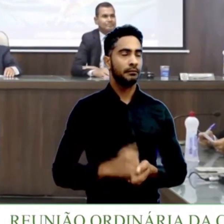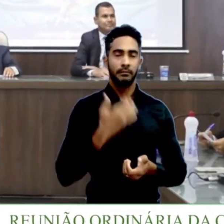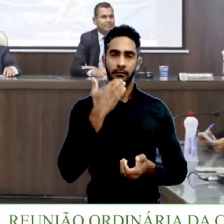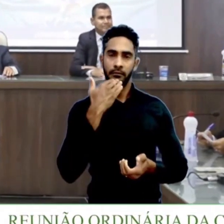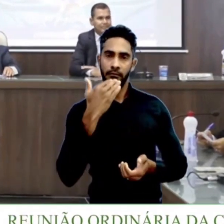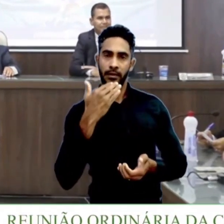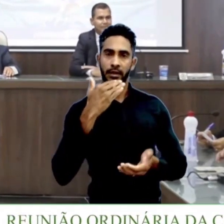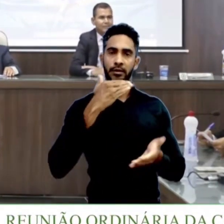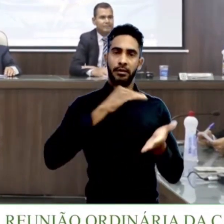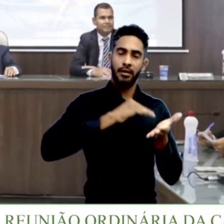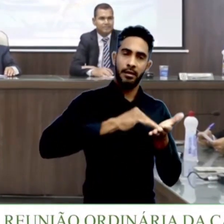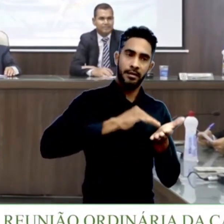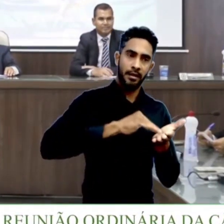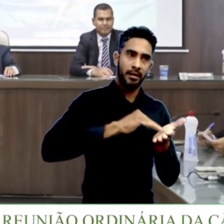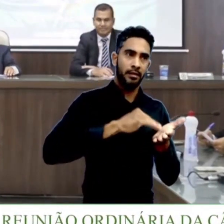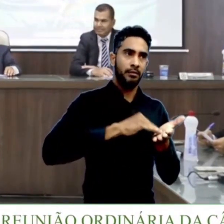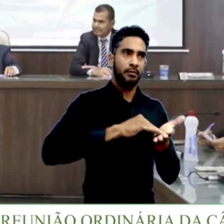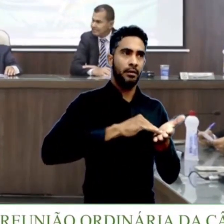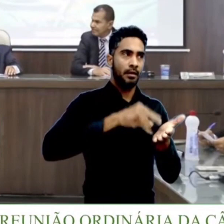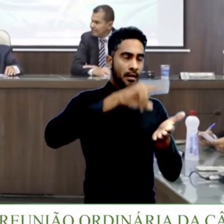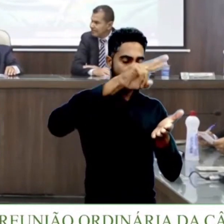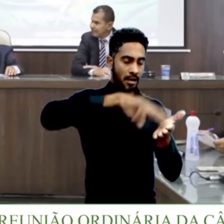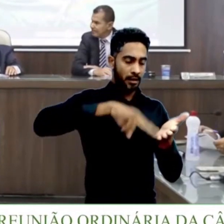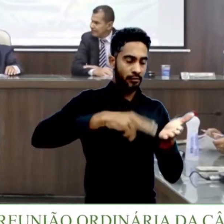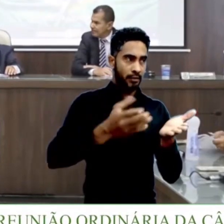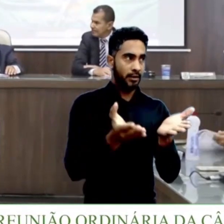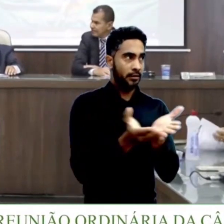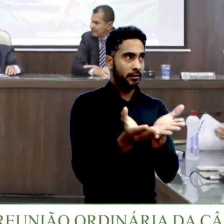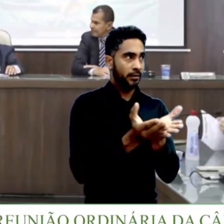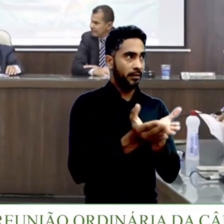Solicito ao senhor secretário que faça a leitura bíblica.